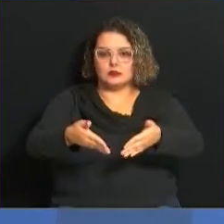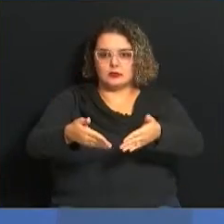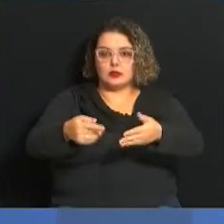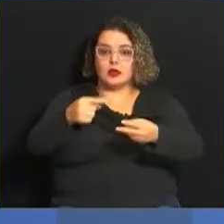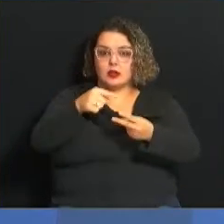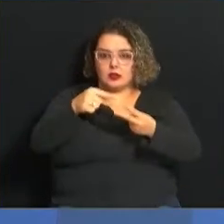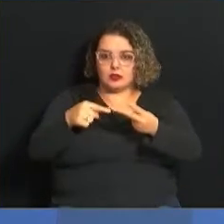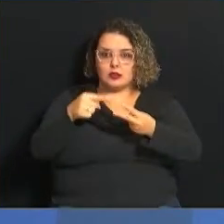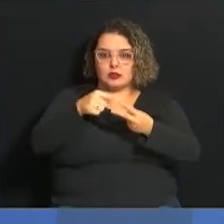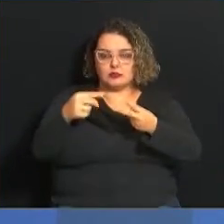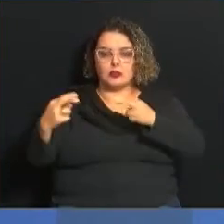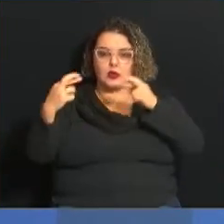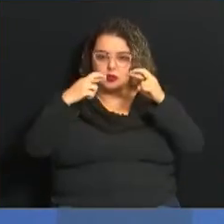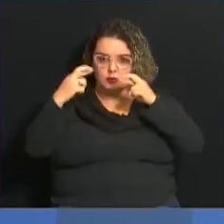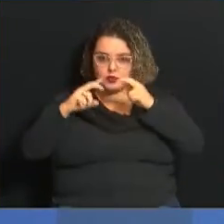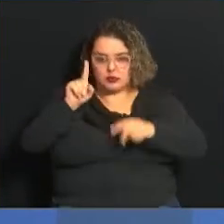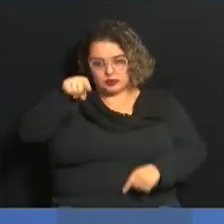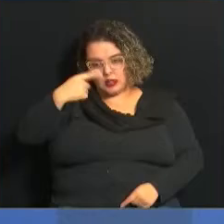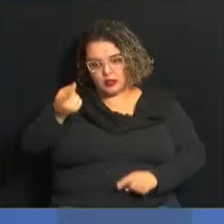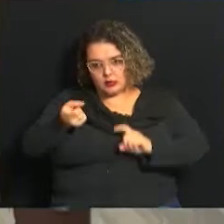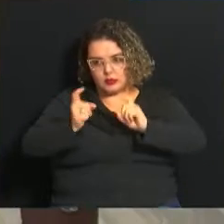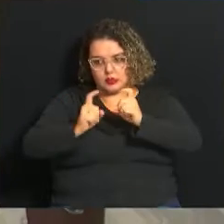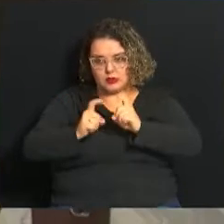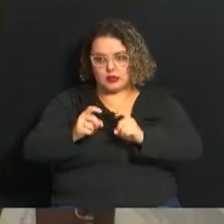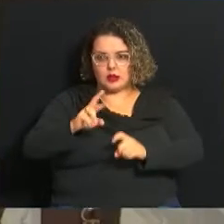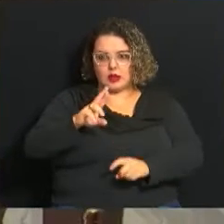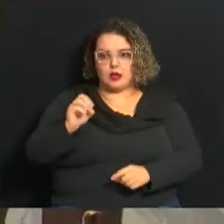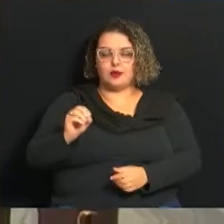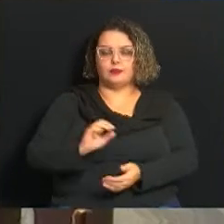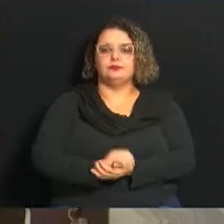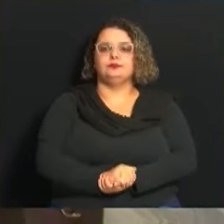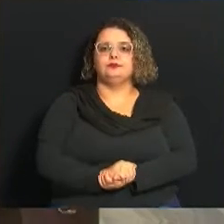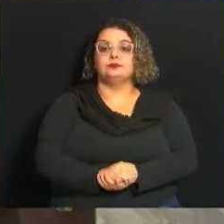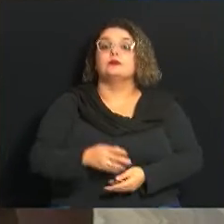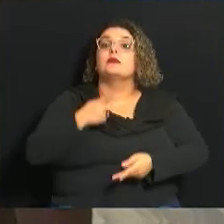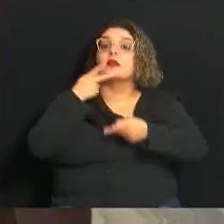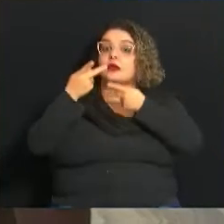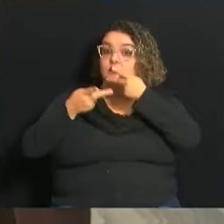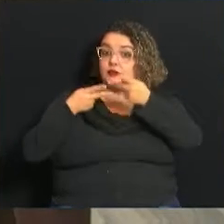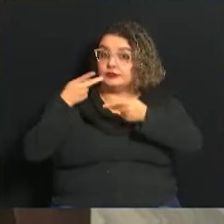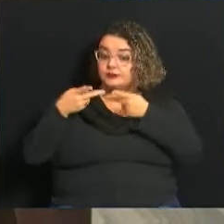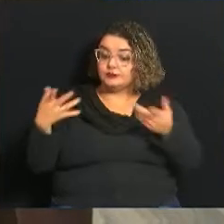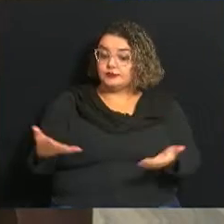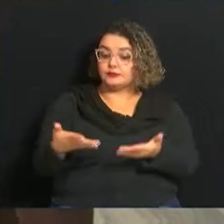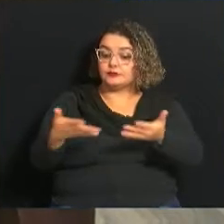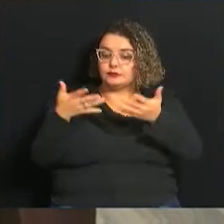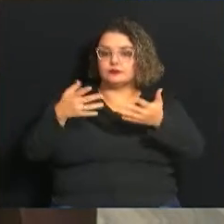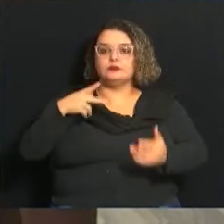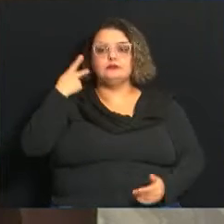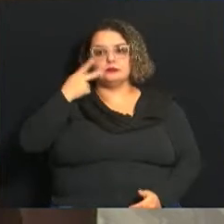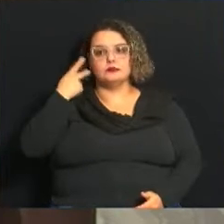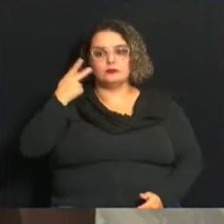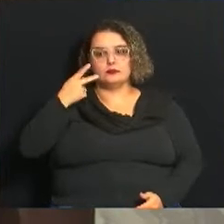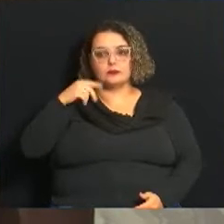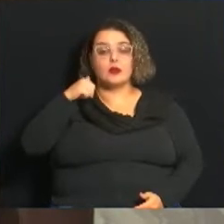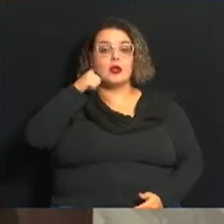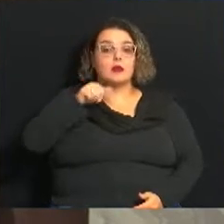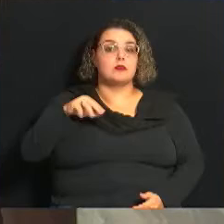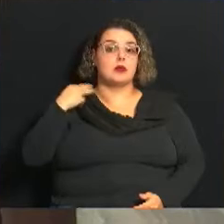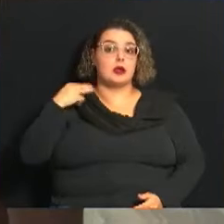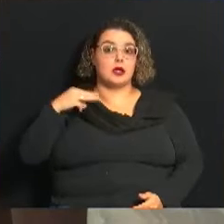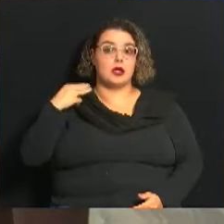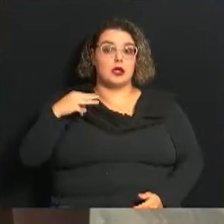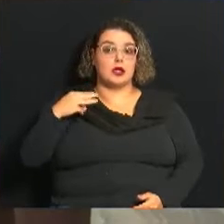vão ser analisadas na próxima reunião ordinária. Hora de falar agora sobre a iniciativa da vereadora Mariana Conte com